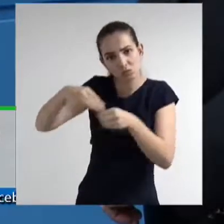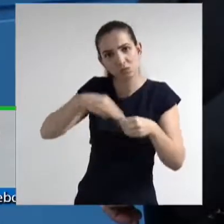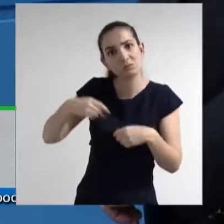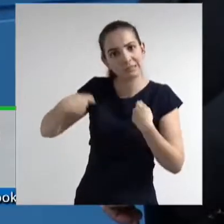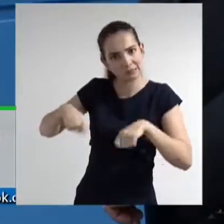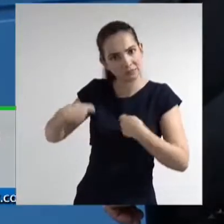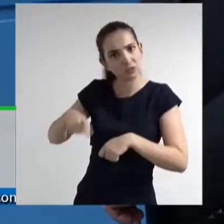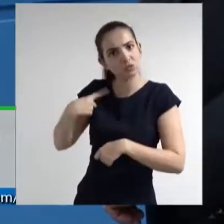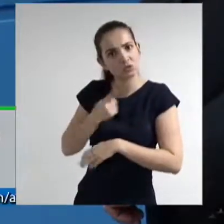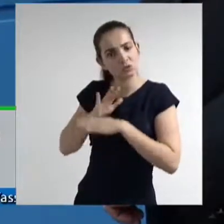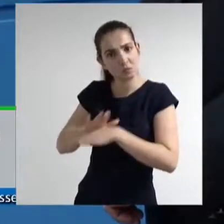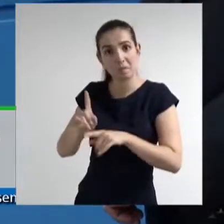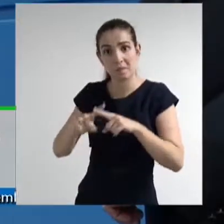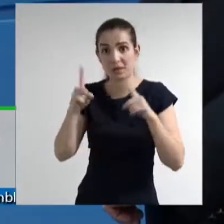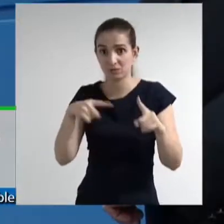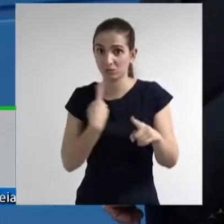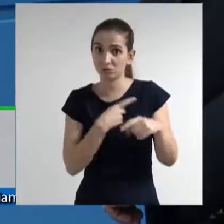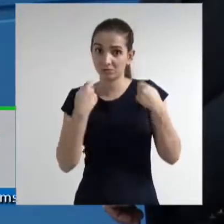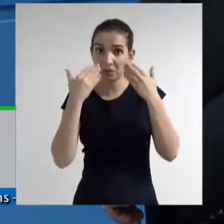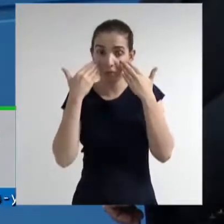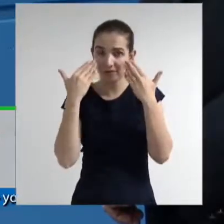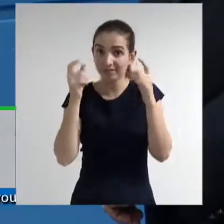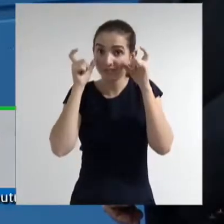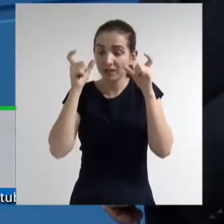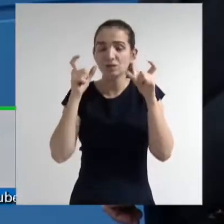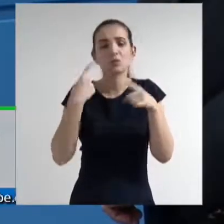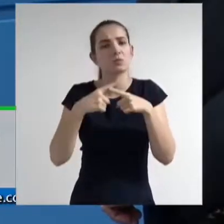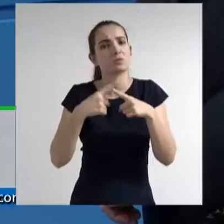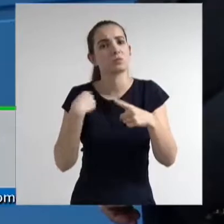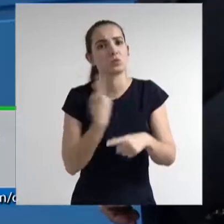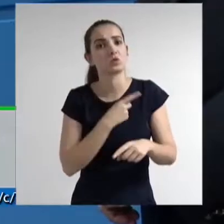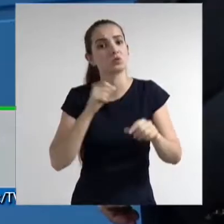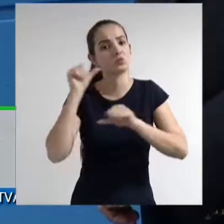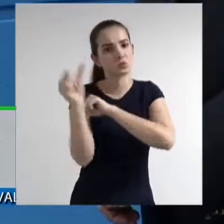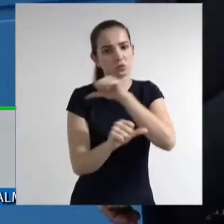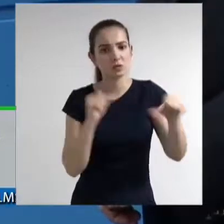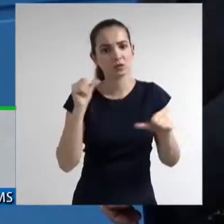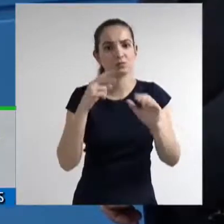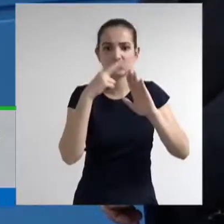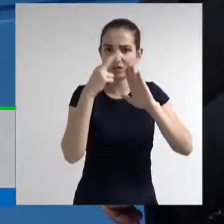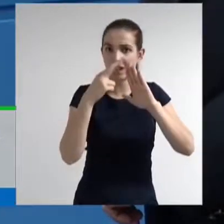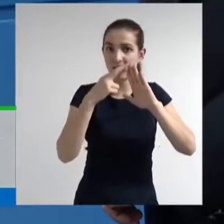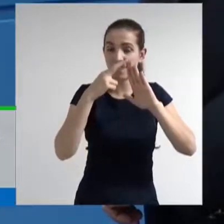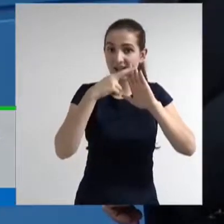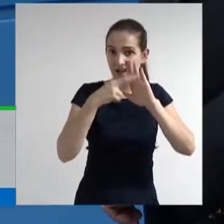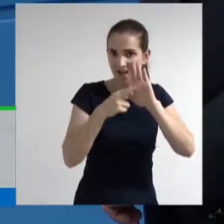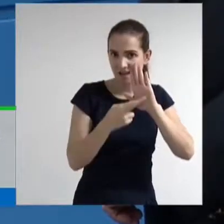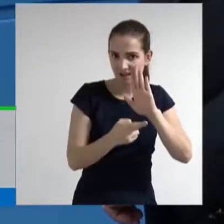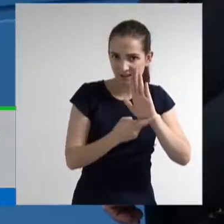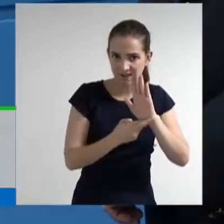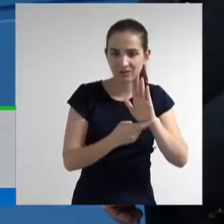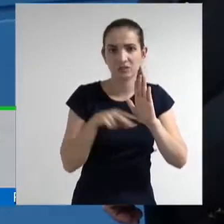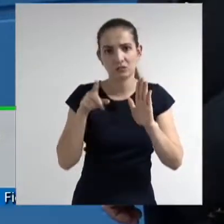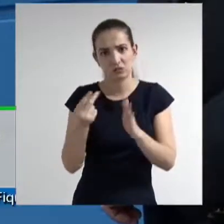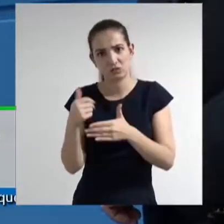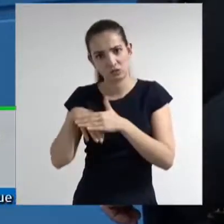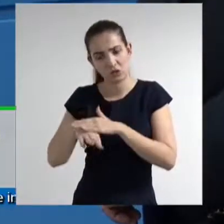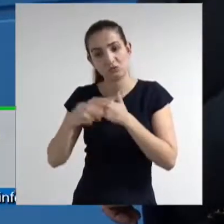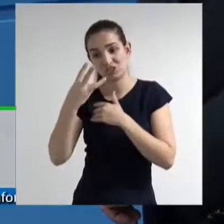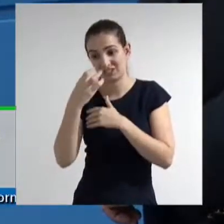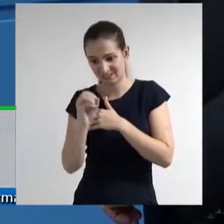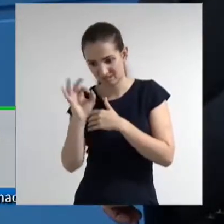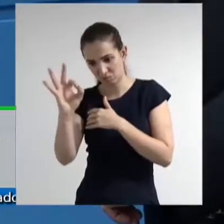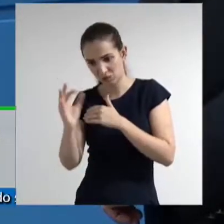muito importante nós ficarmos atentos, porque nós estamos mudando a regra de percentual do fundo, de 30% para 20%.